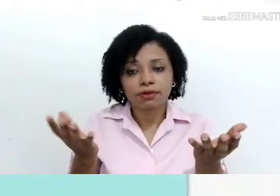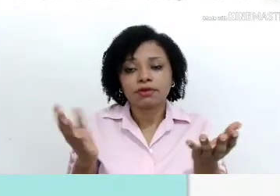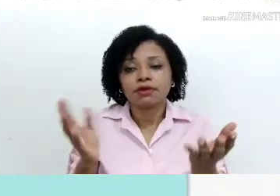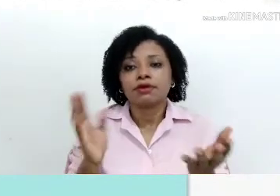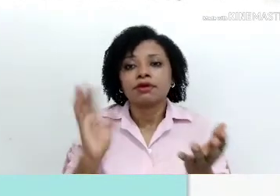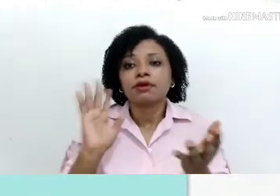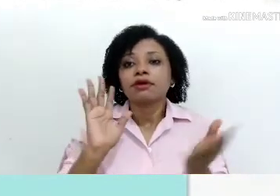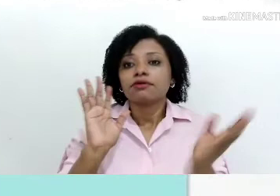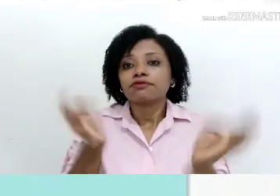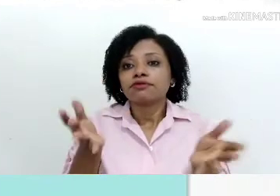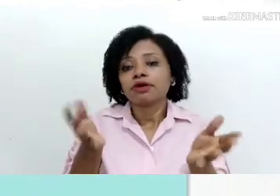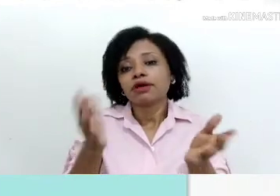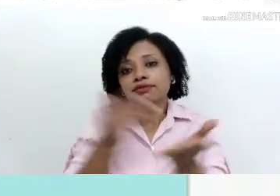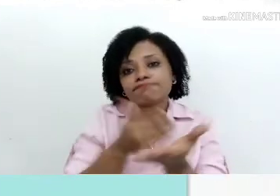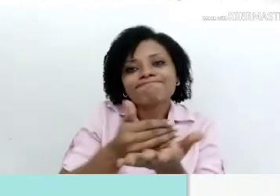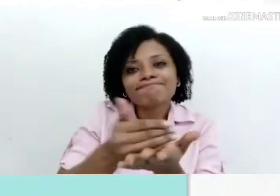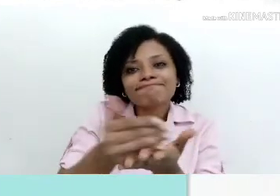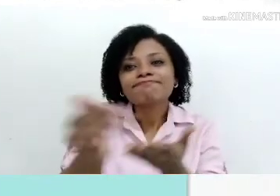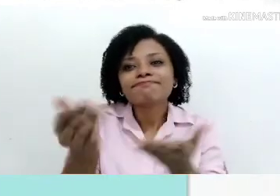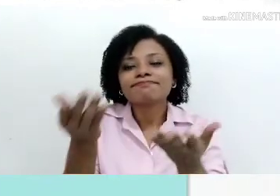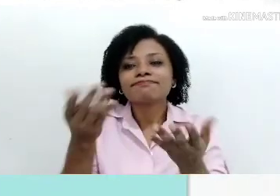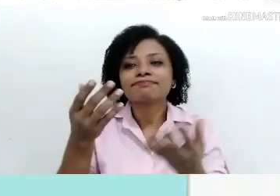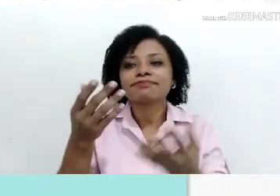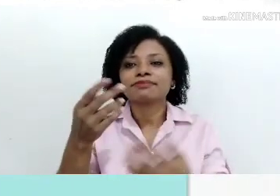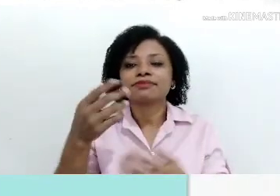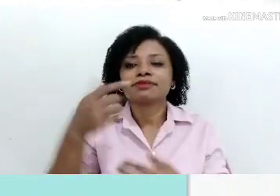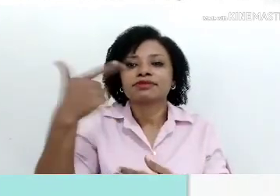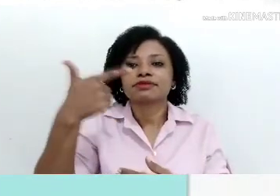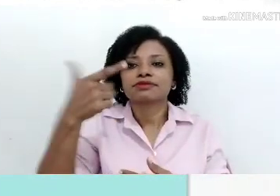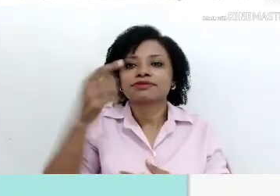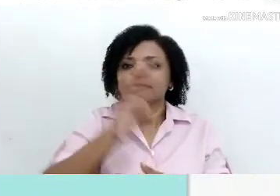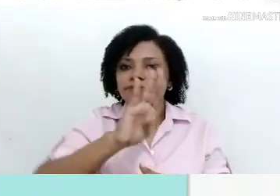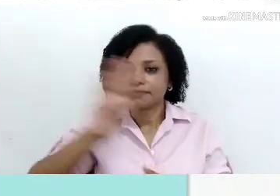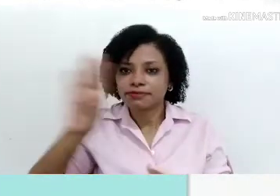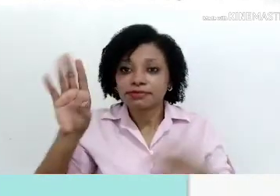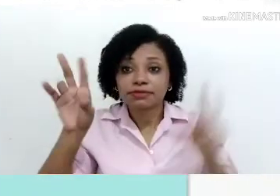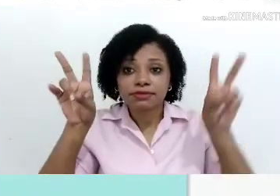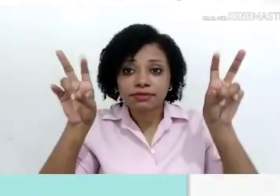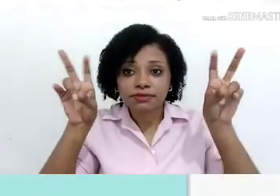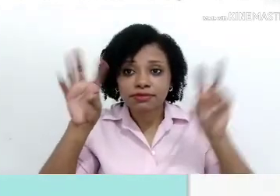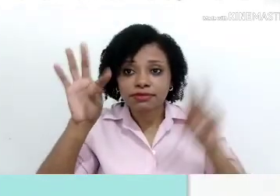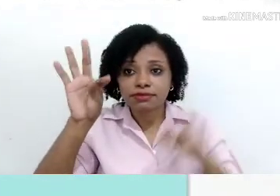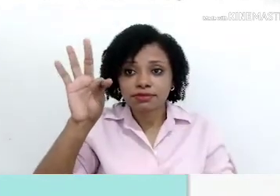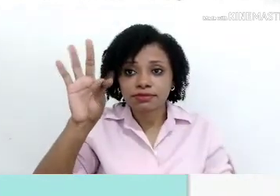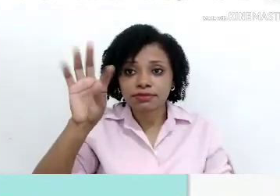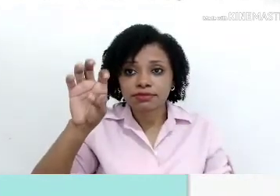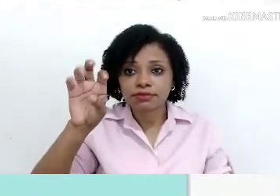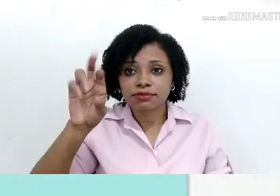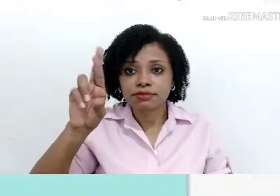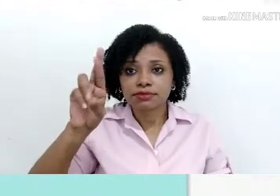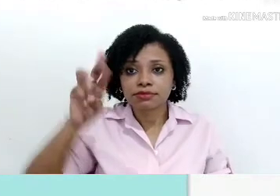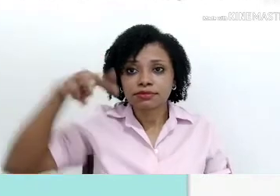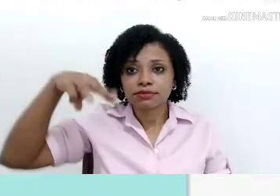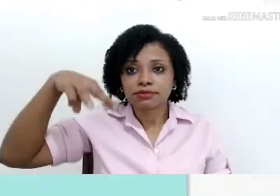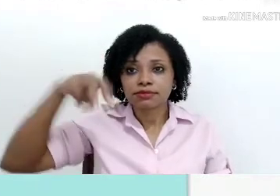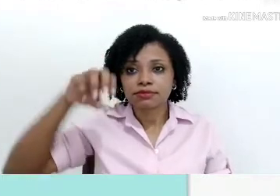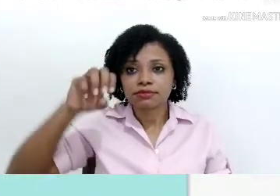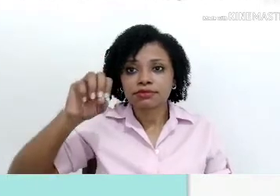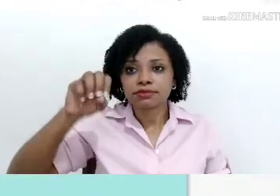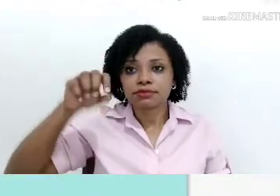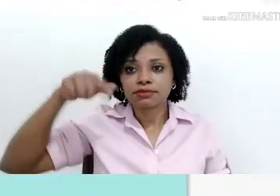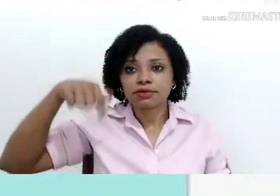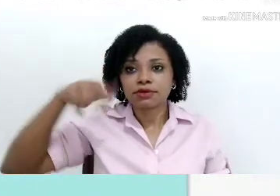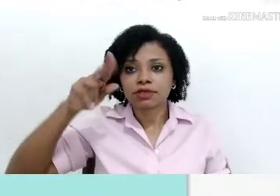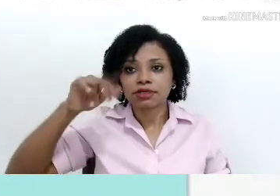Bem, pessoal, a gente vai começar a nossa aula do segundo bimestre, tá? Sobre termoquímica. Aqui